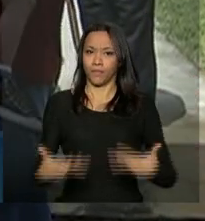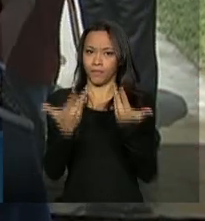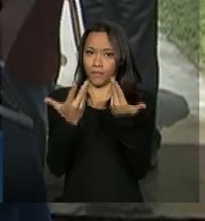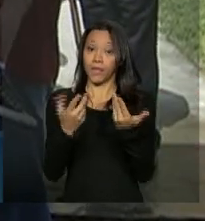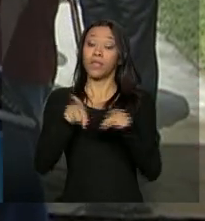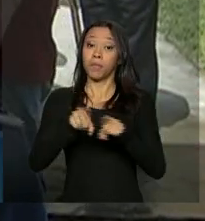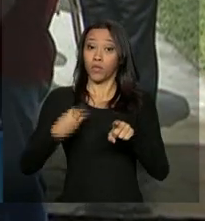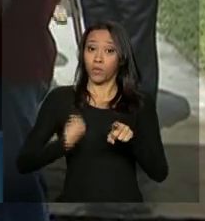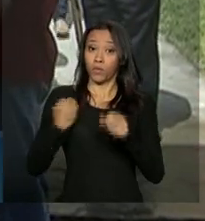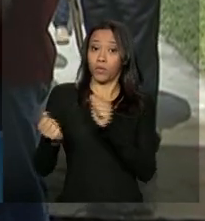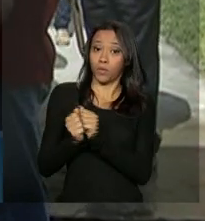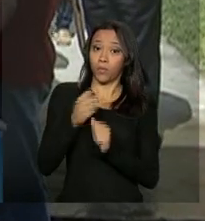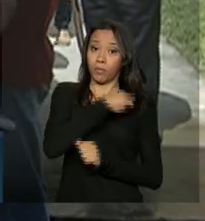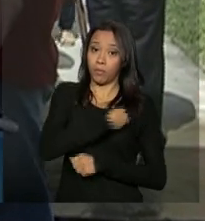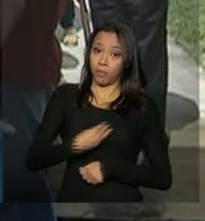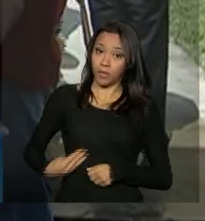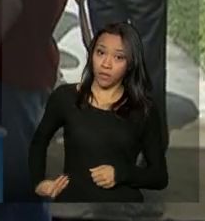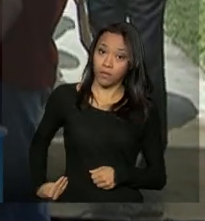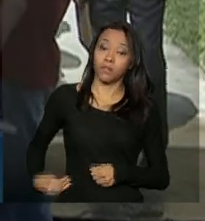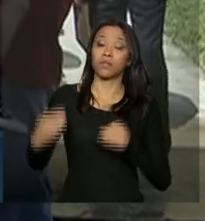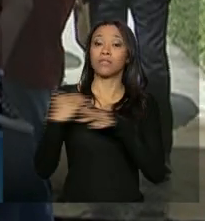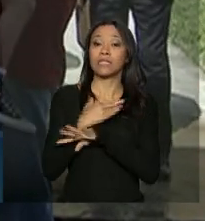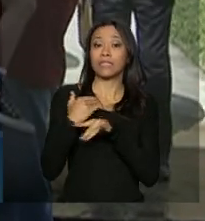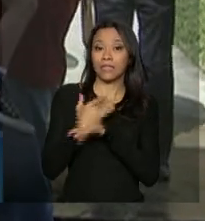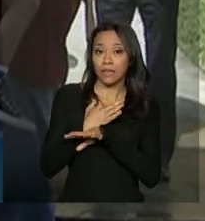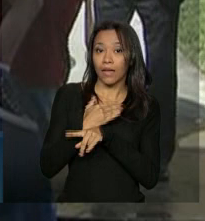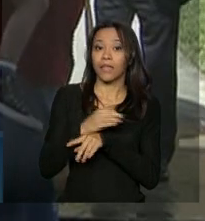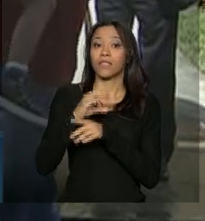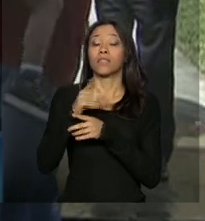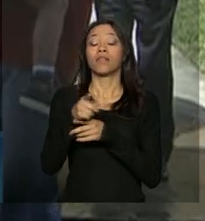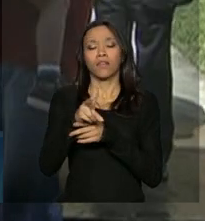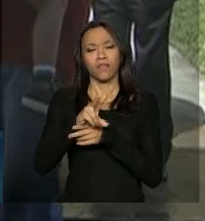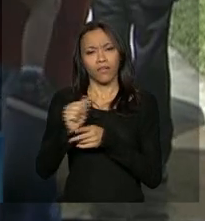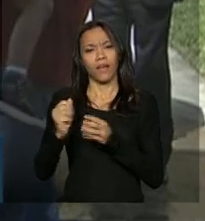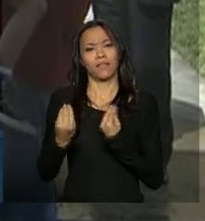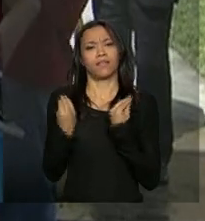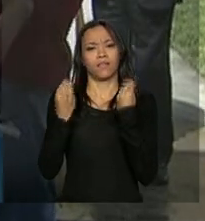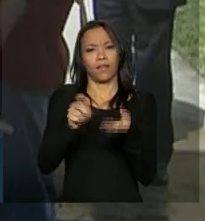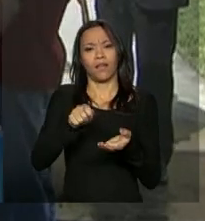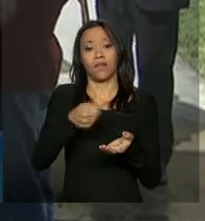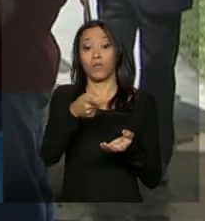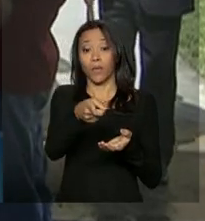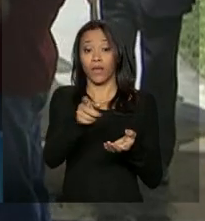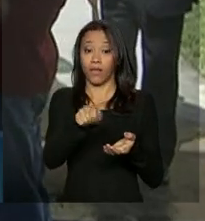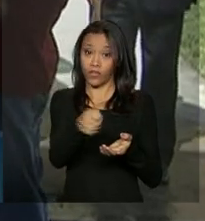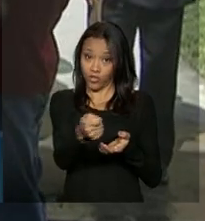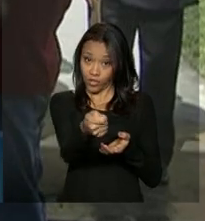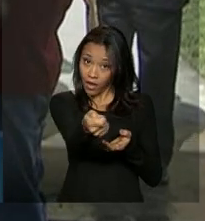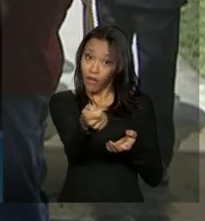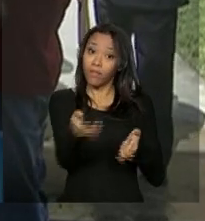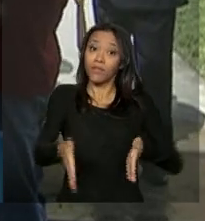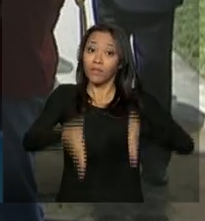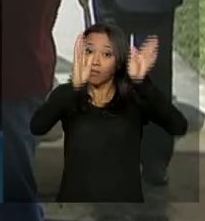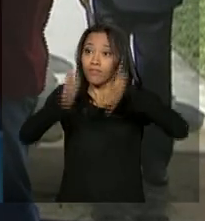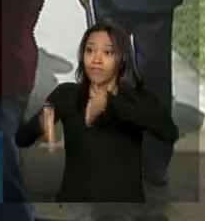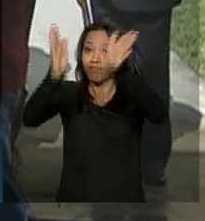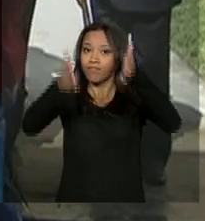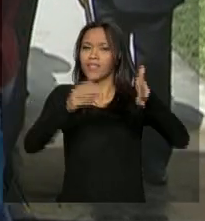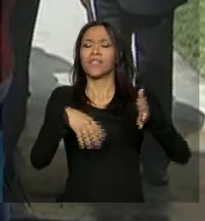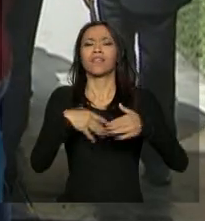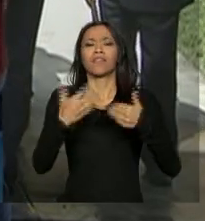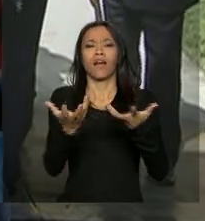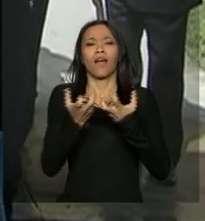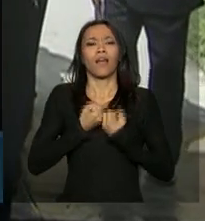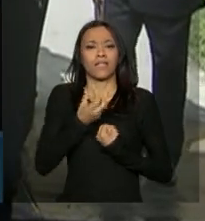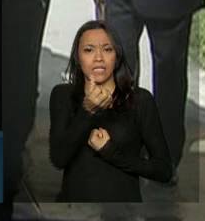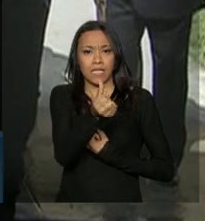presente o Ministro das cidades Gilberto Cassab e eles vão fazer essa entrega dos apartamentos que vão beneficiar cerca de 6.000